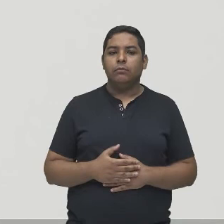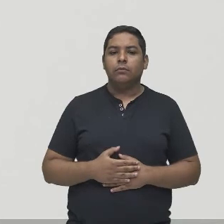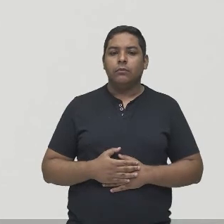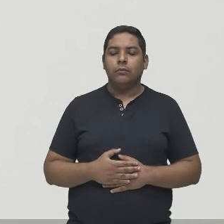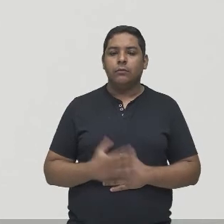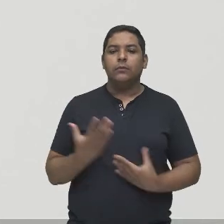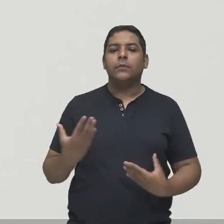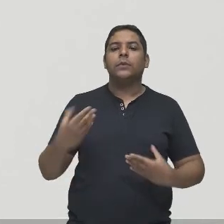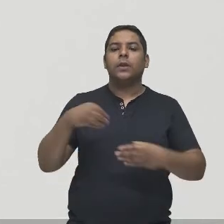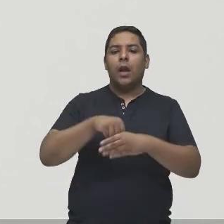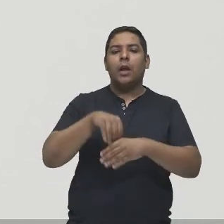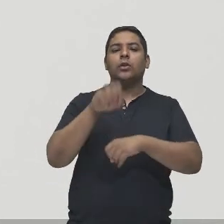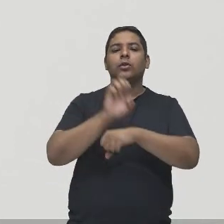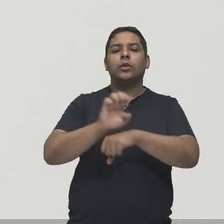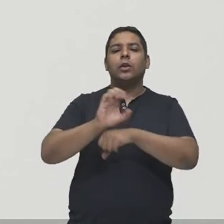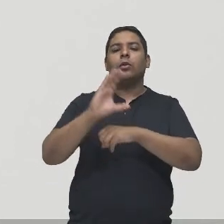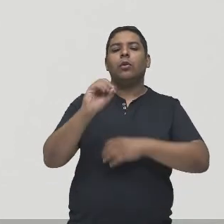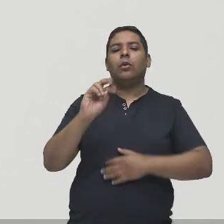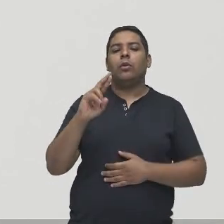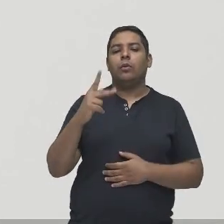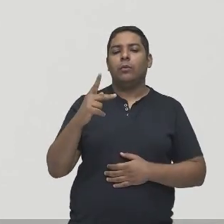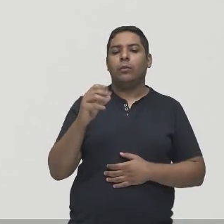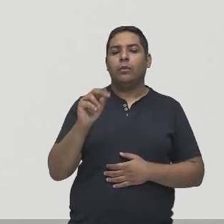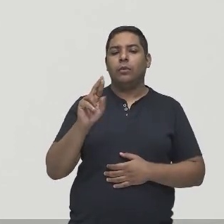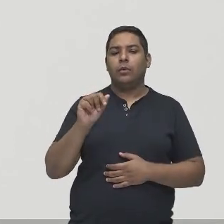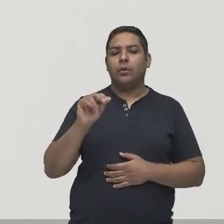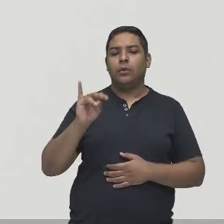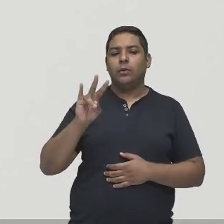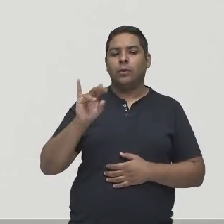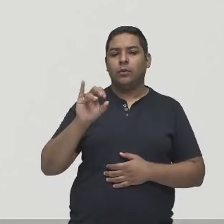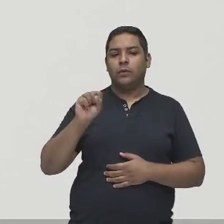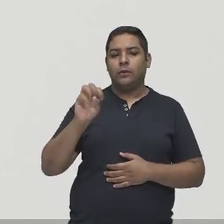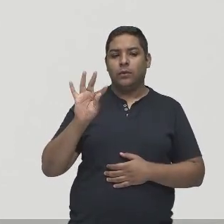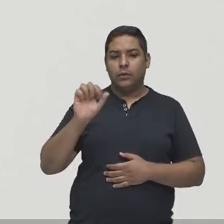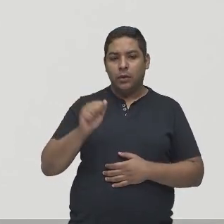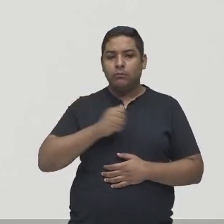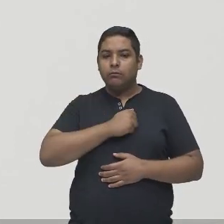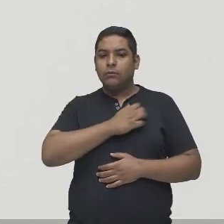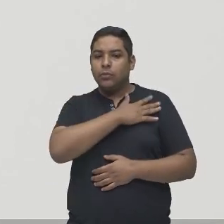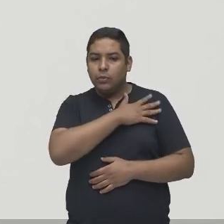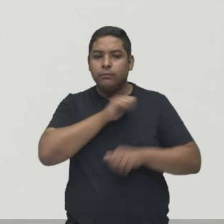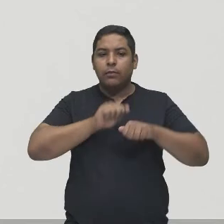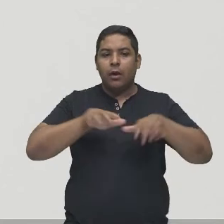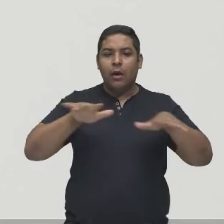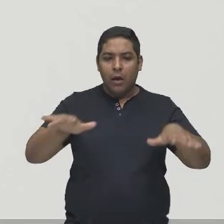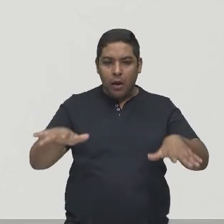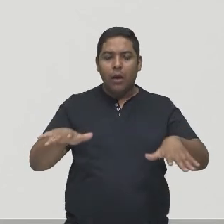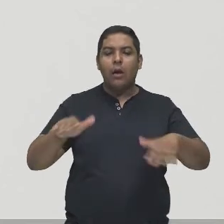corporativista, uma ideologia militarista, expansionista e